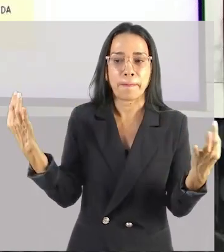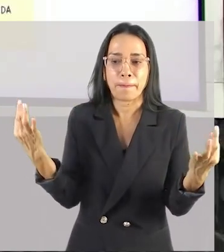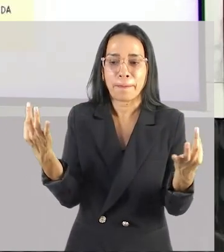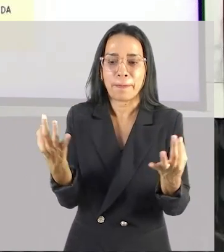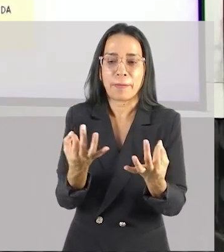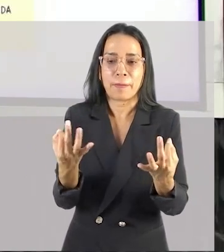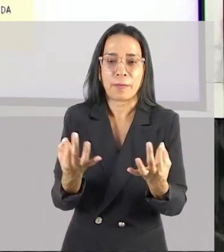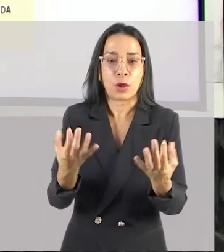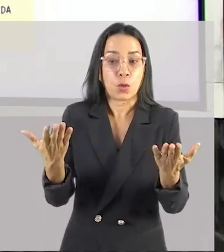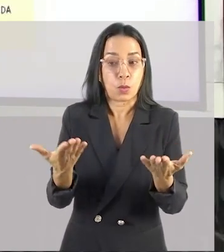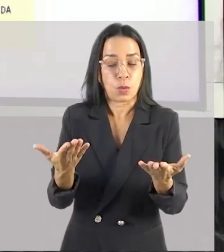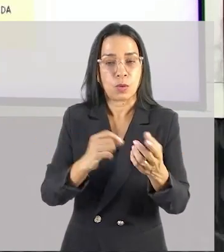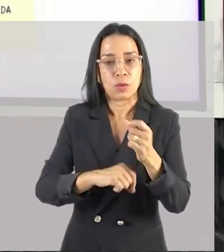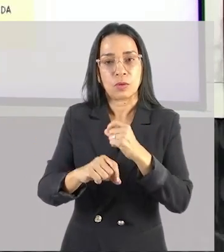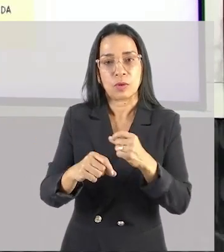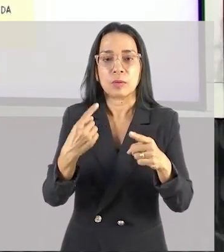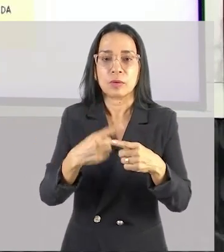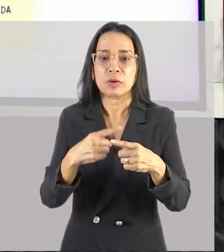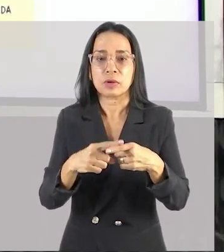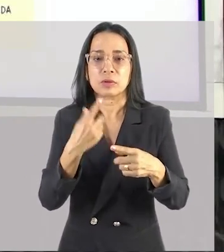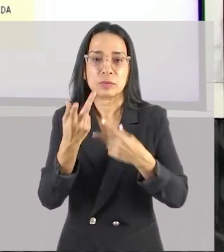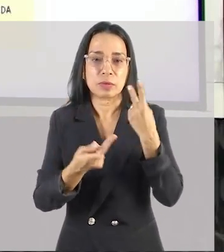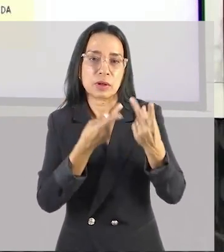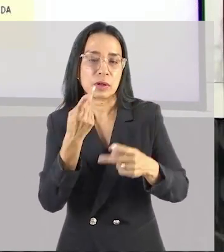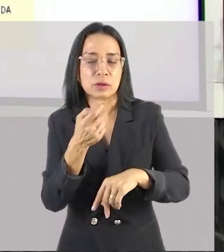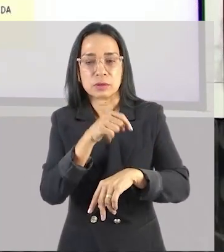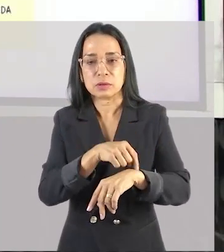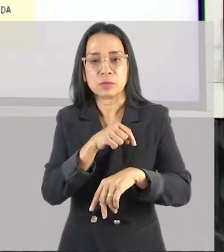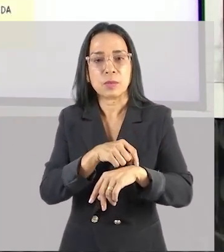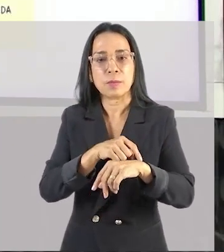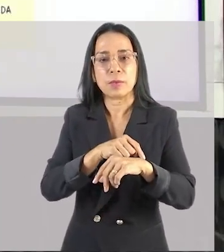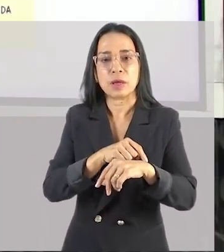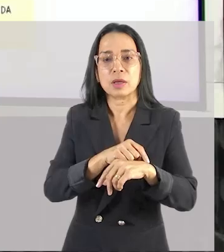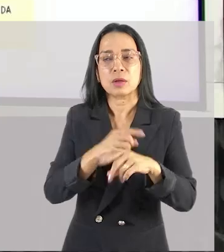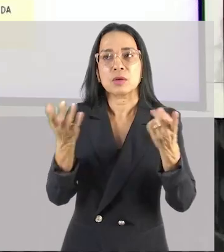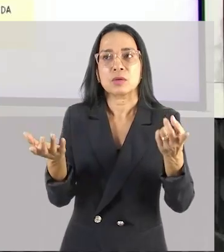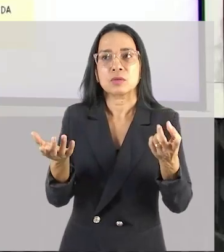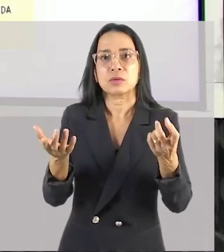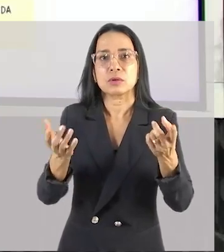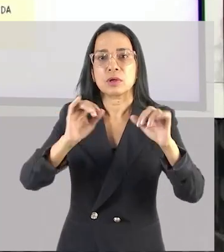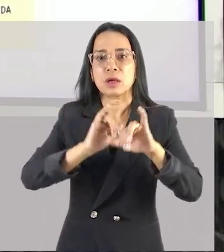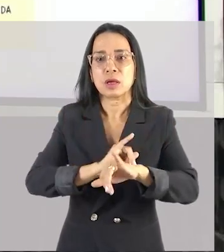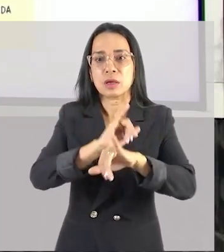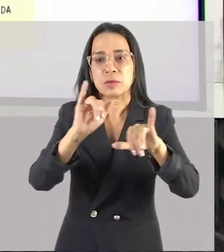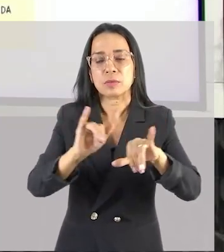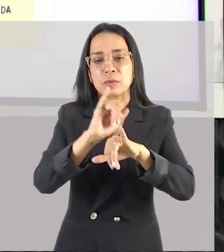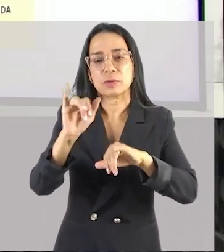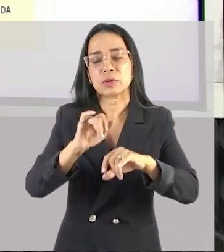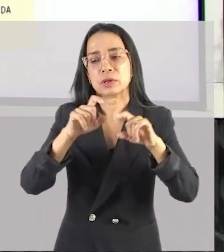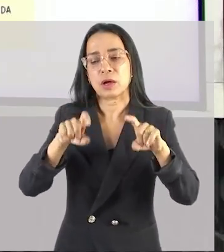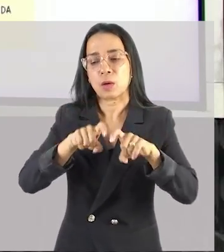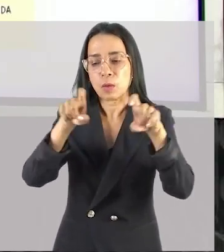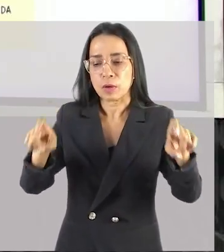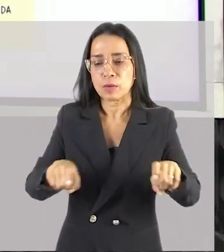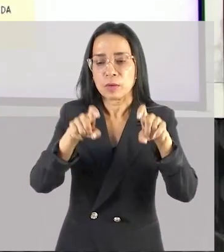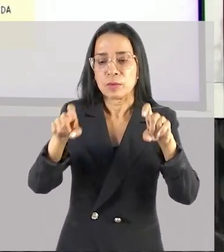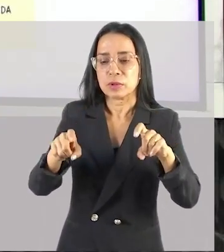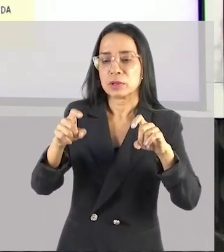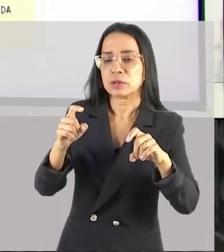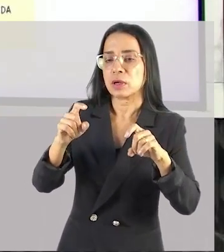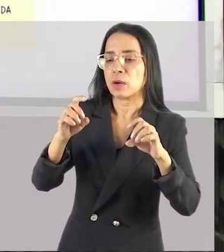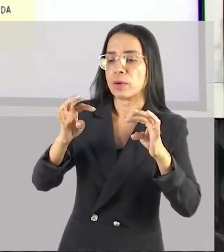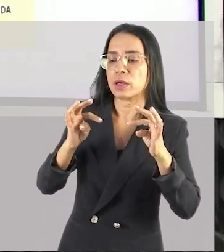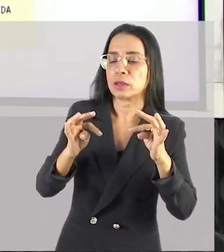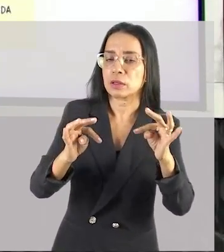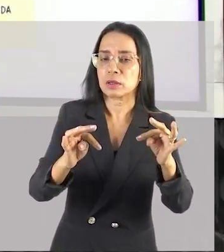hoje, porque nós estamos falando de momentos de informatização, do advento da globalização que traz as eras